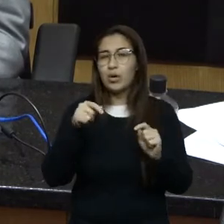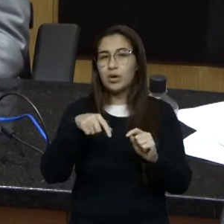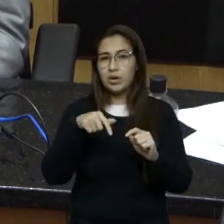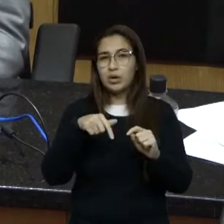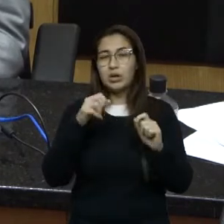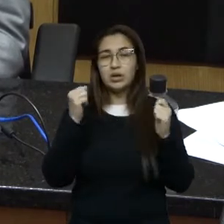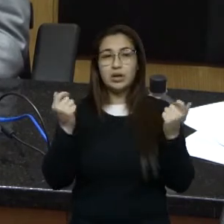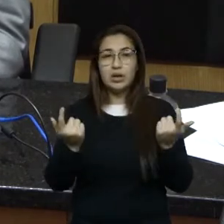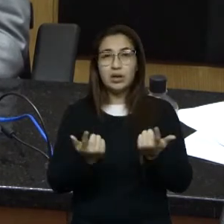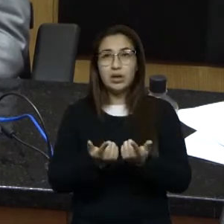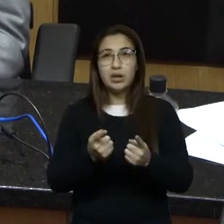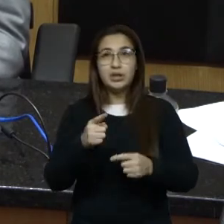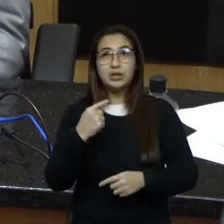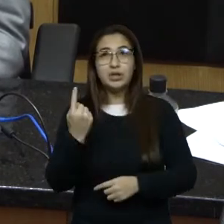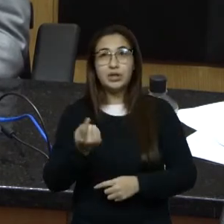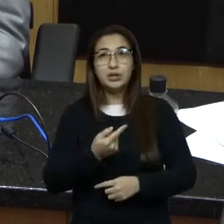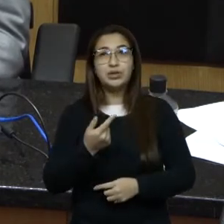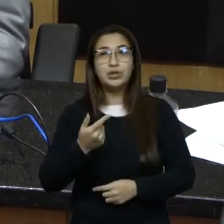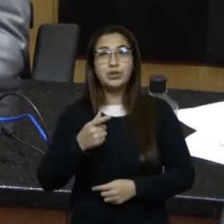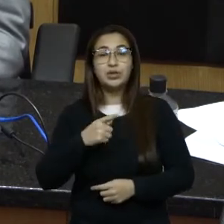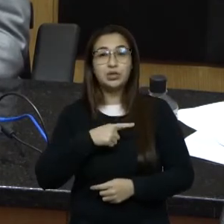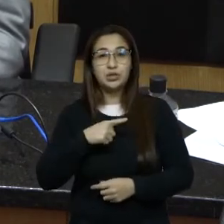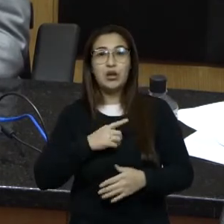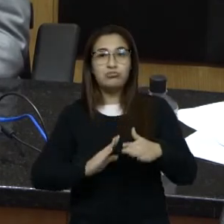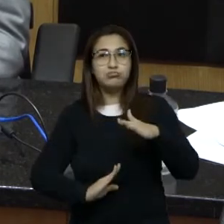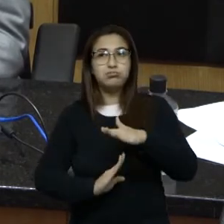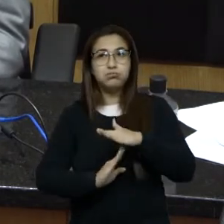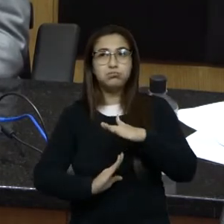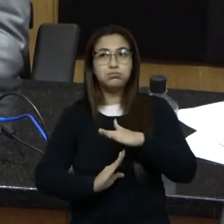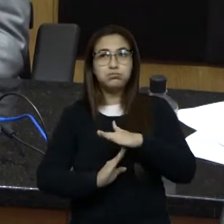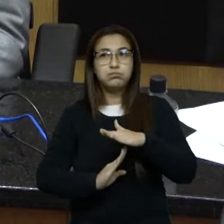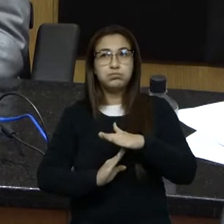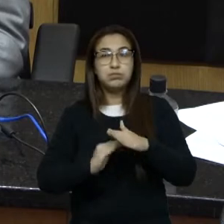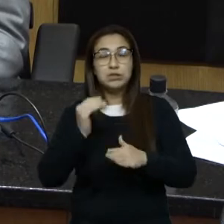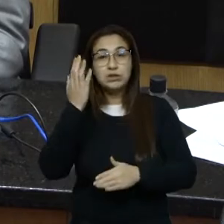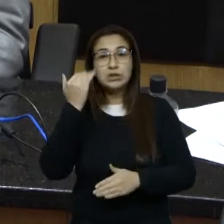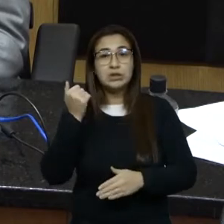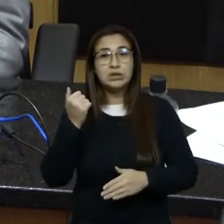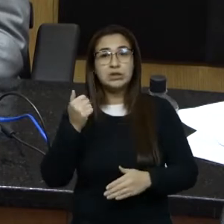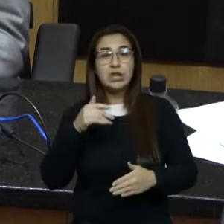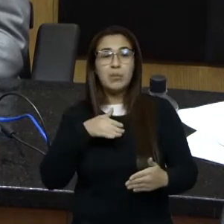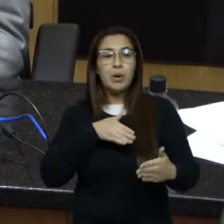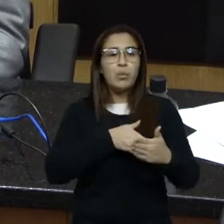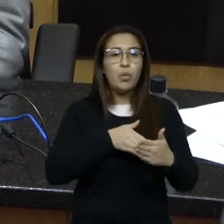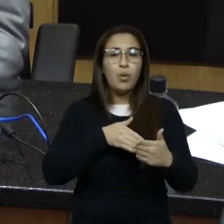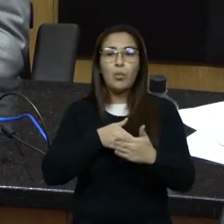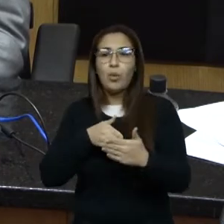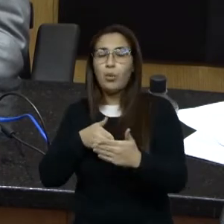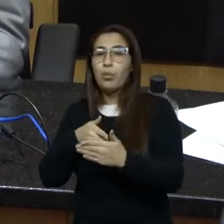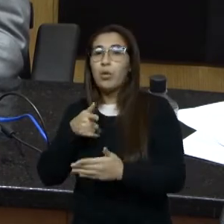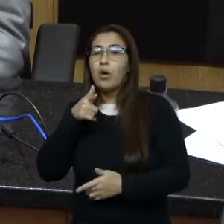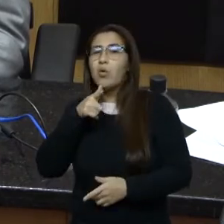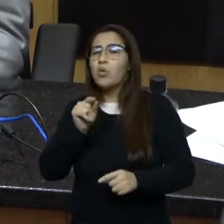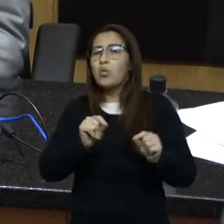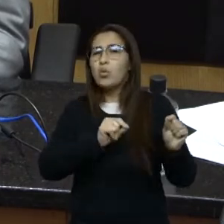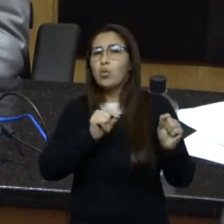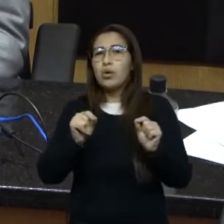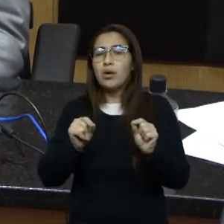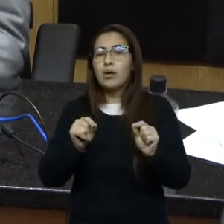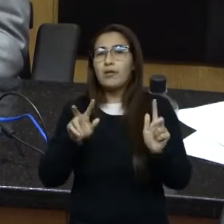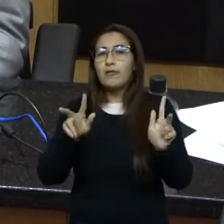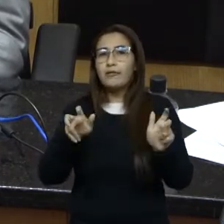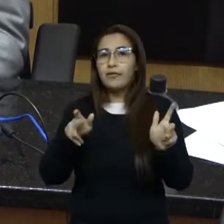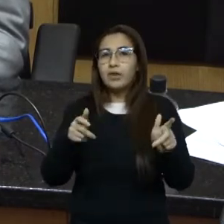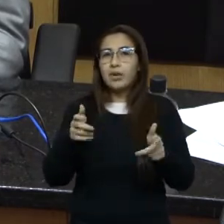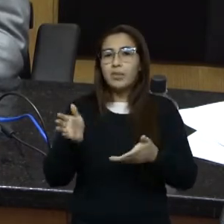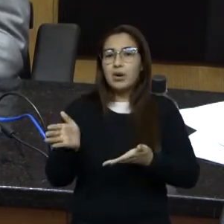de que nós Sim nós temos limites para saber até onde nós podemos chegar e em relação à